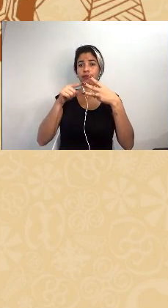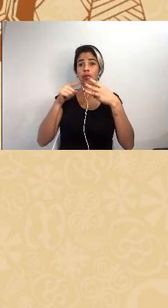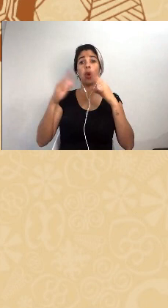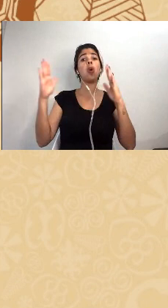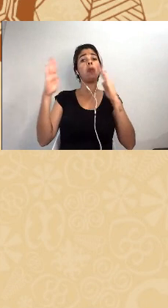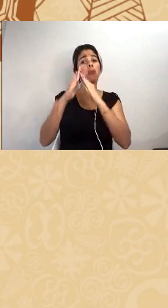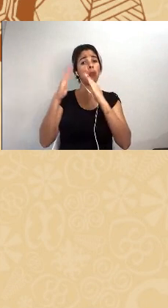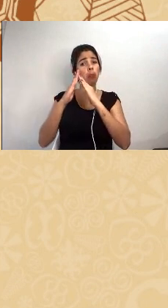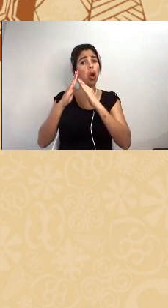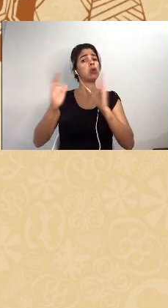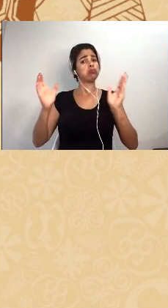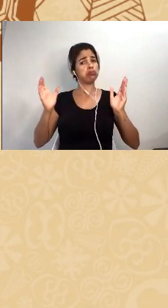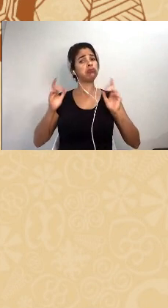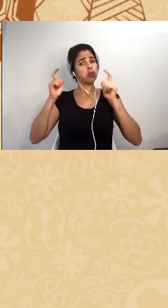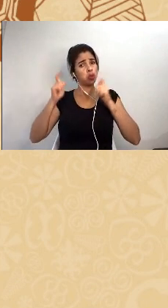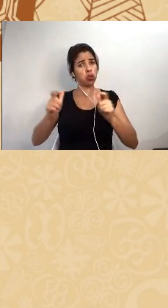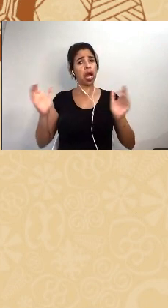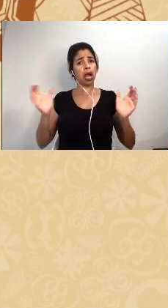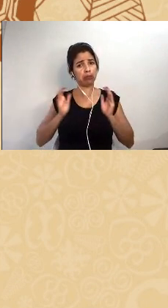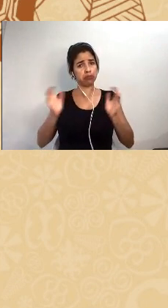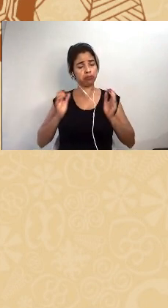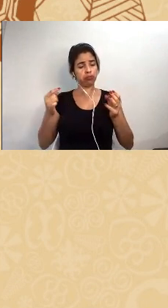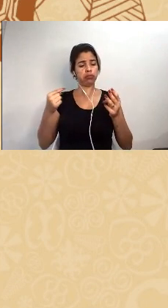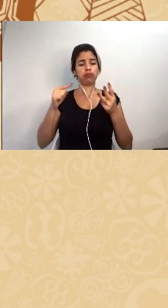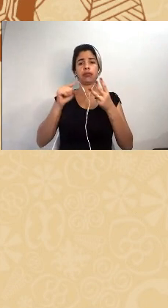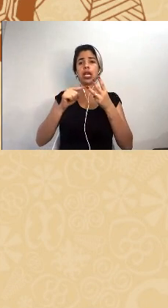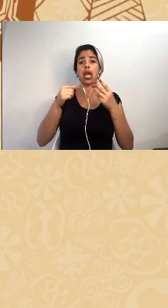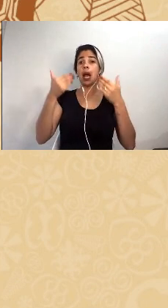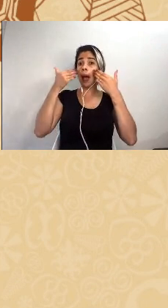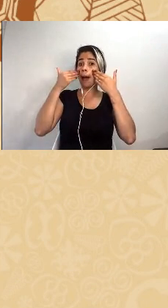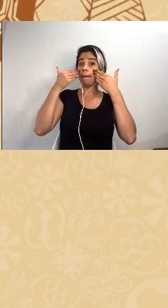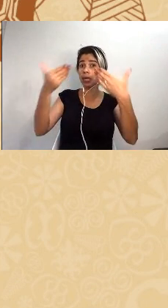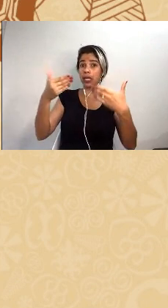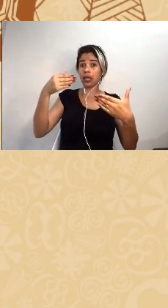Norte, sou apresentador da MTV.